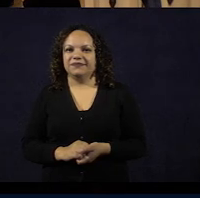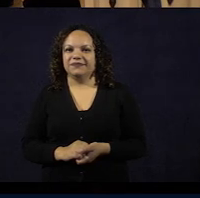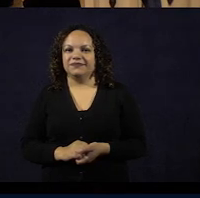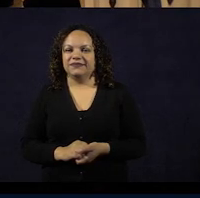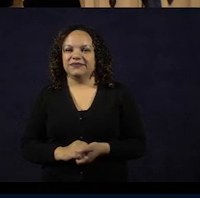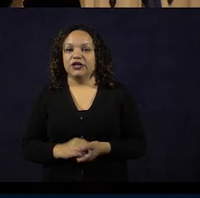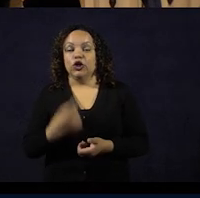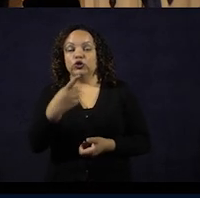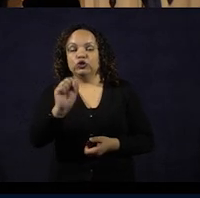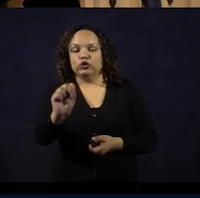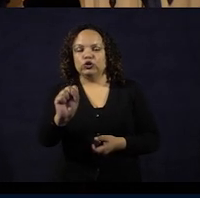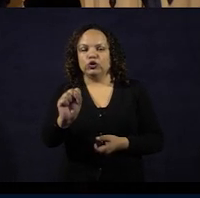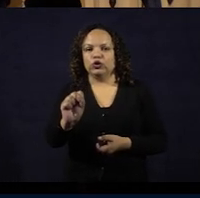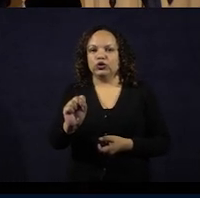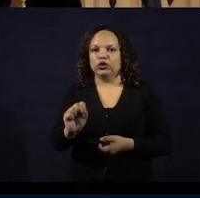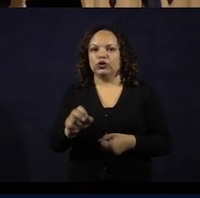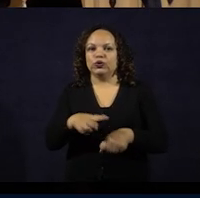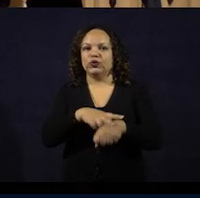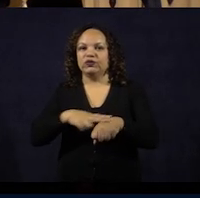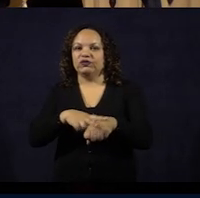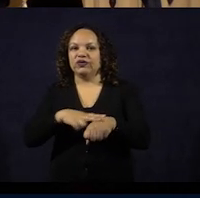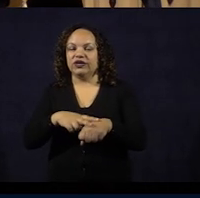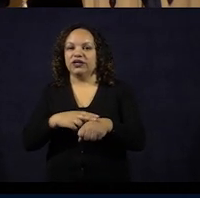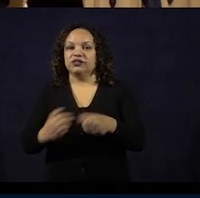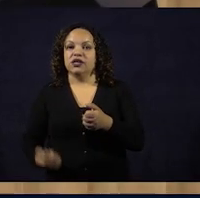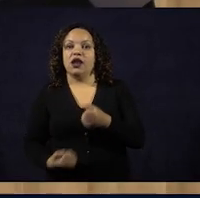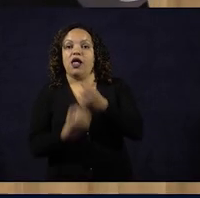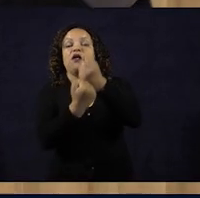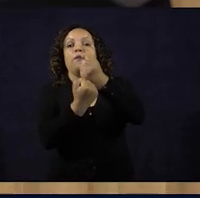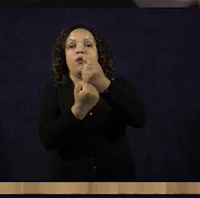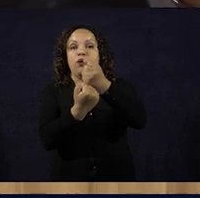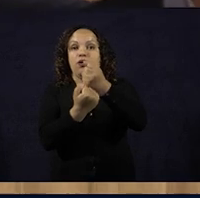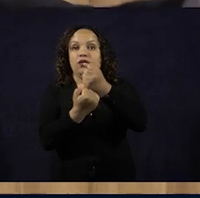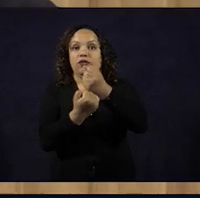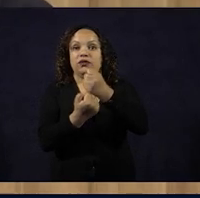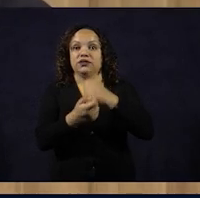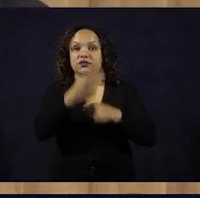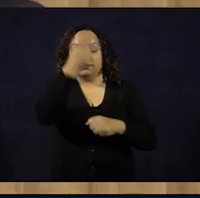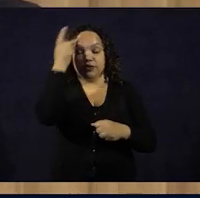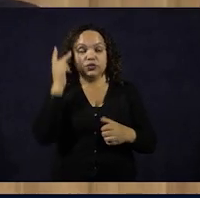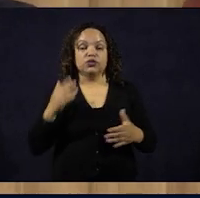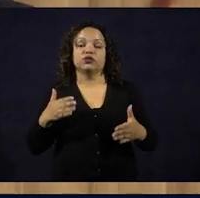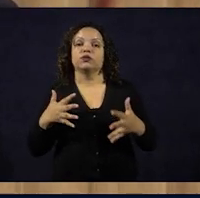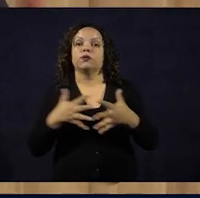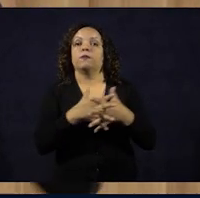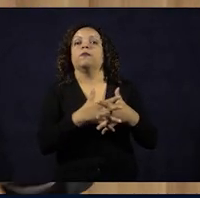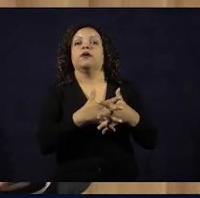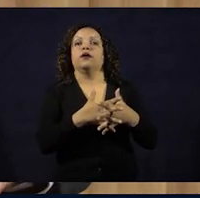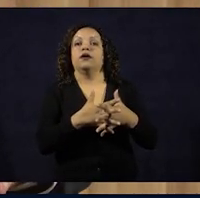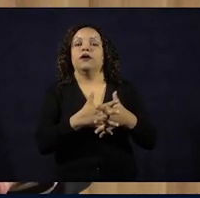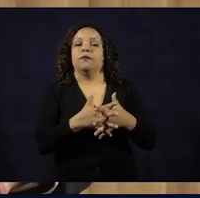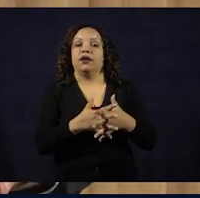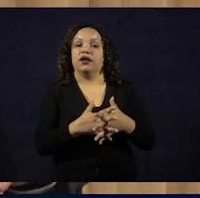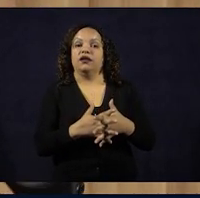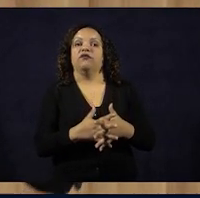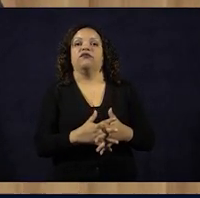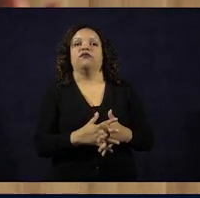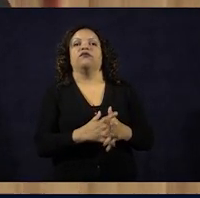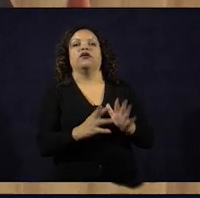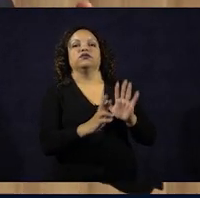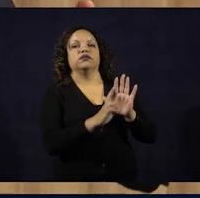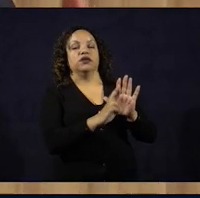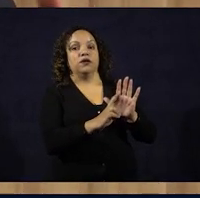18 escritório verdes eles apoiam os fornecedores essas pessoas que foram bloqueadas para que eles se regularize